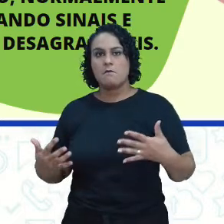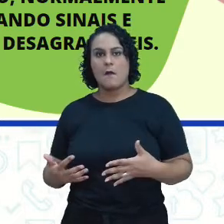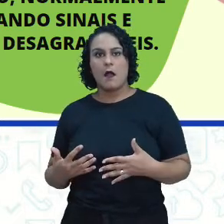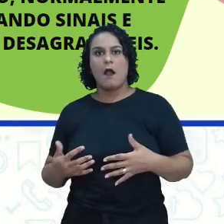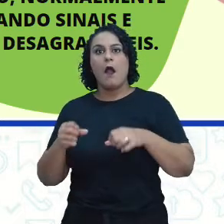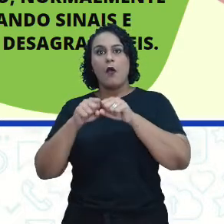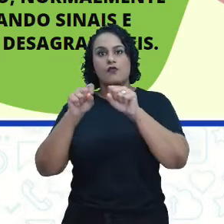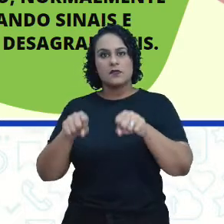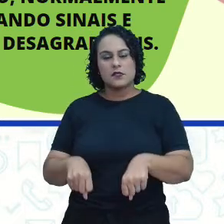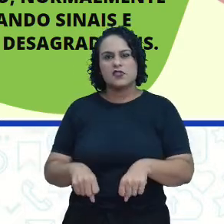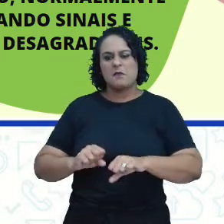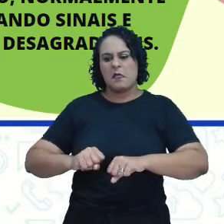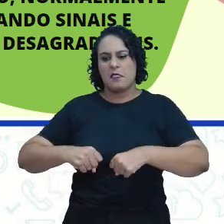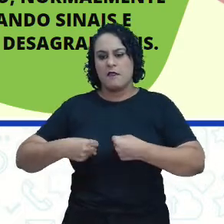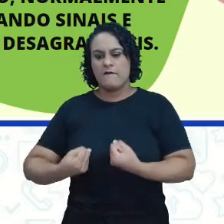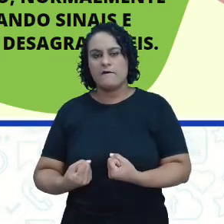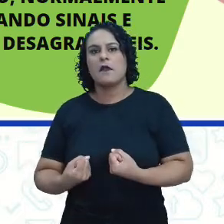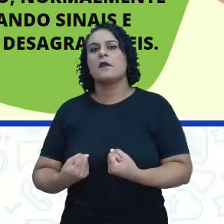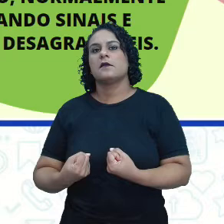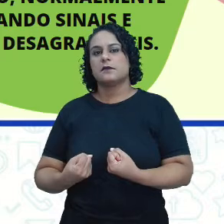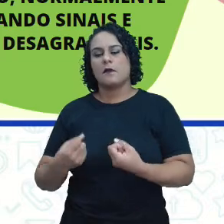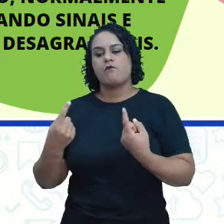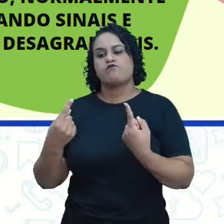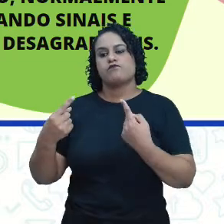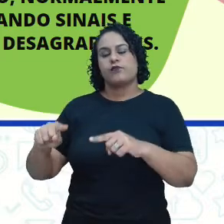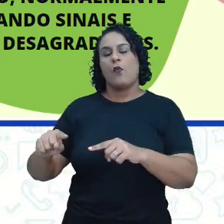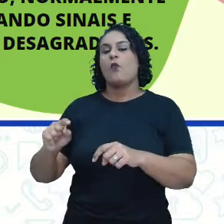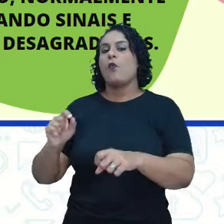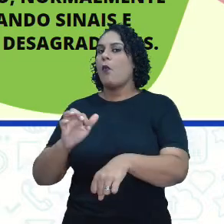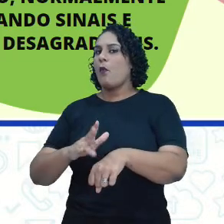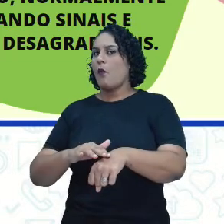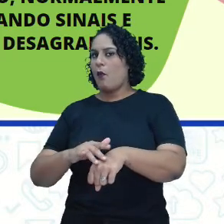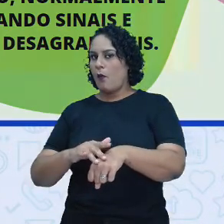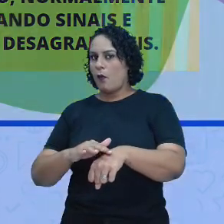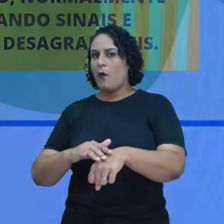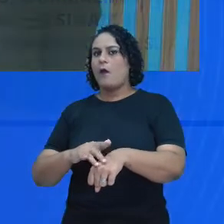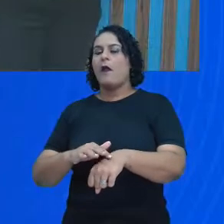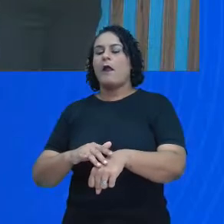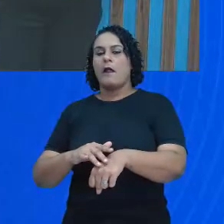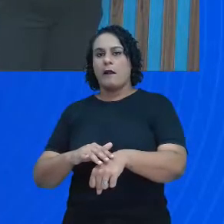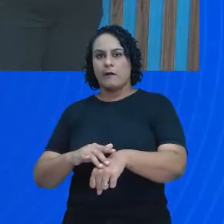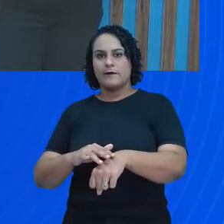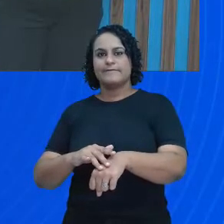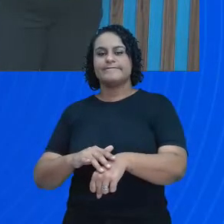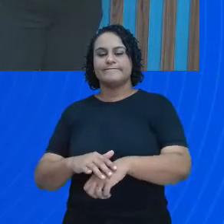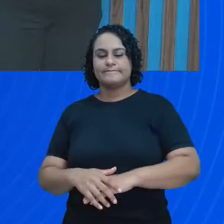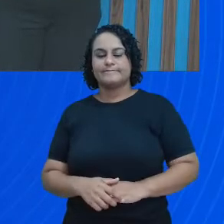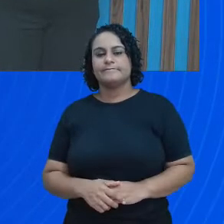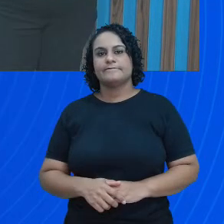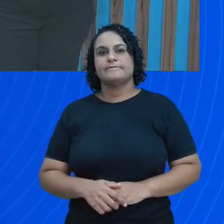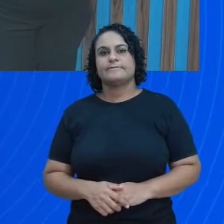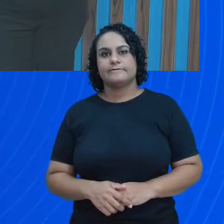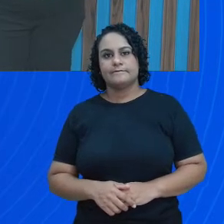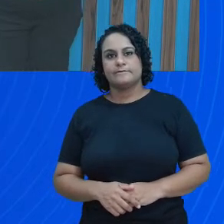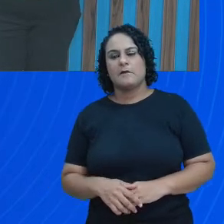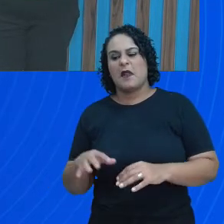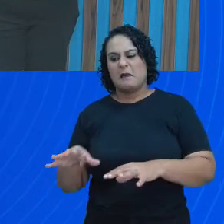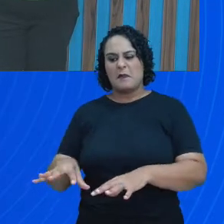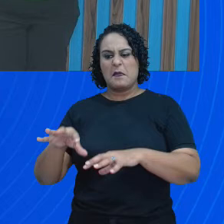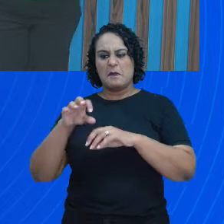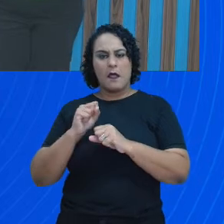né, a formar anticorpos contra esses agentes patogênicos, contra esses